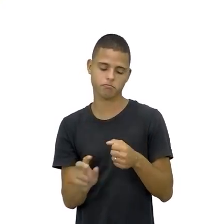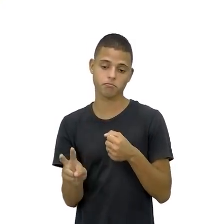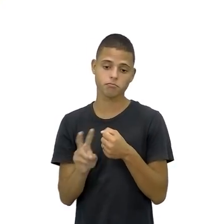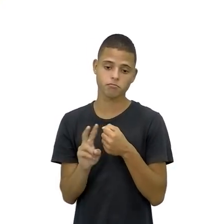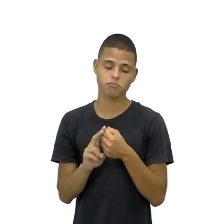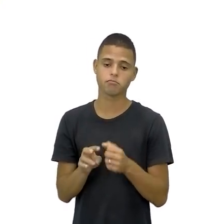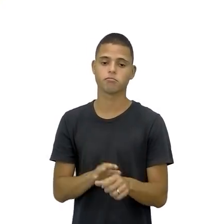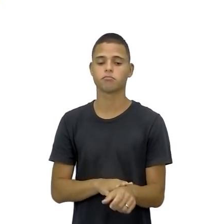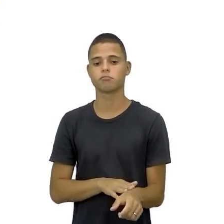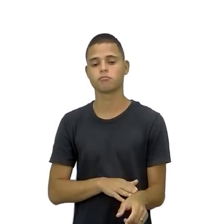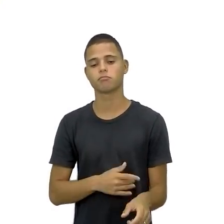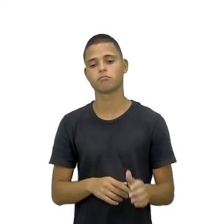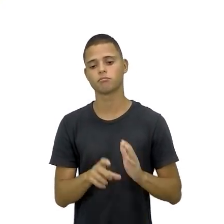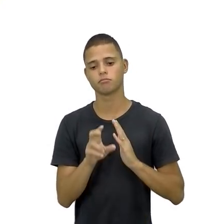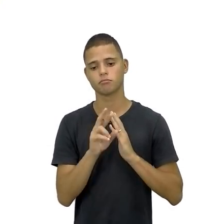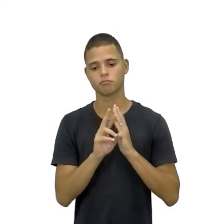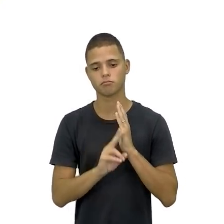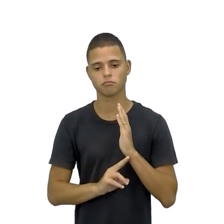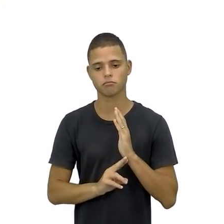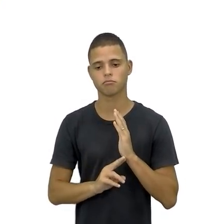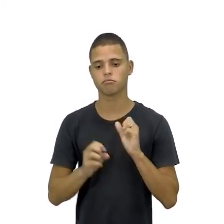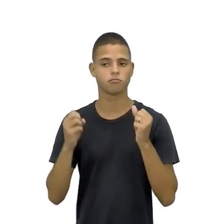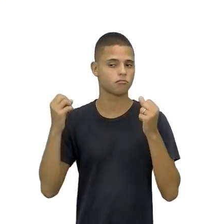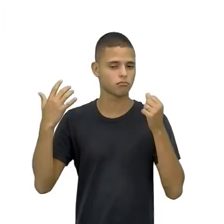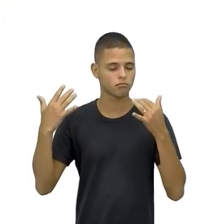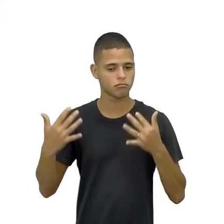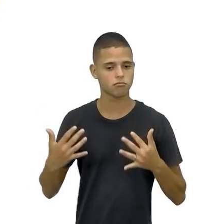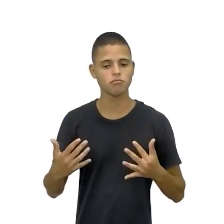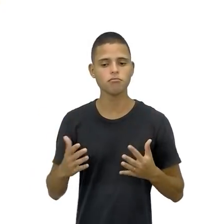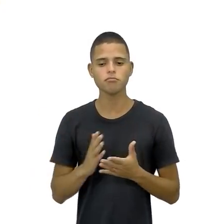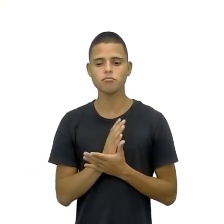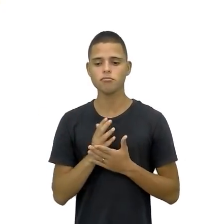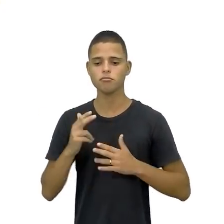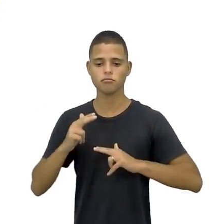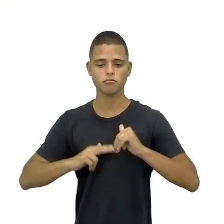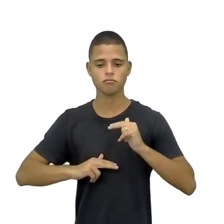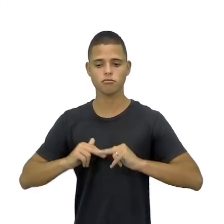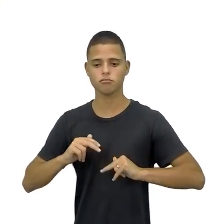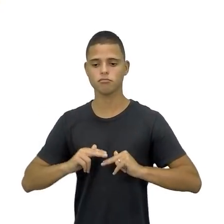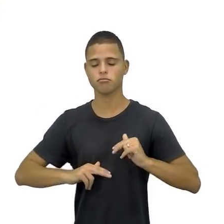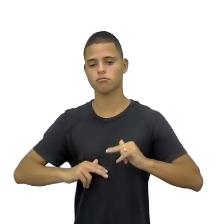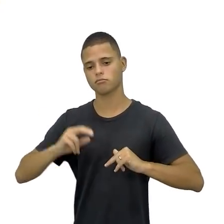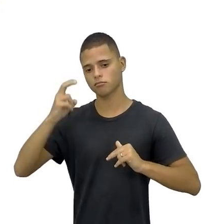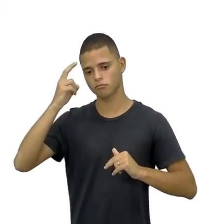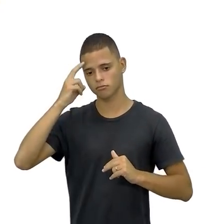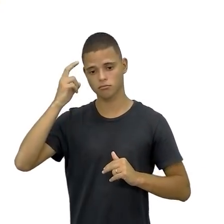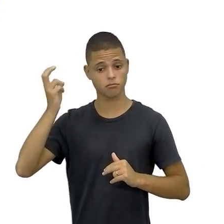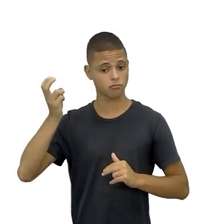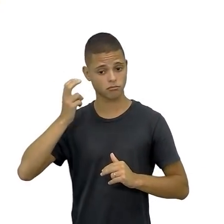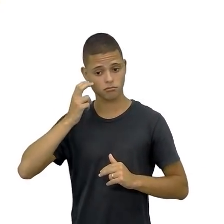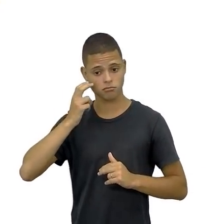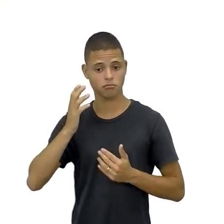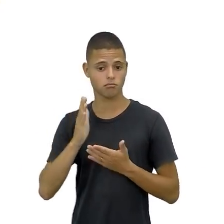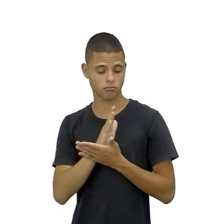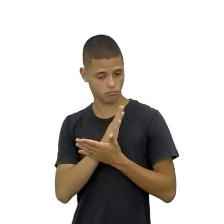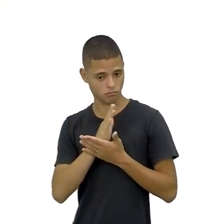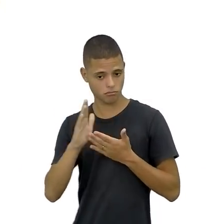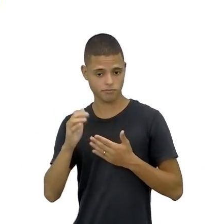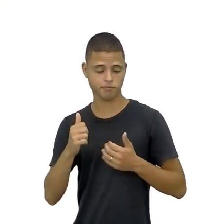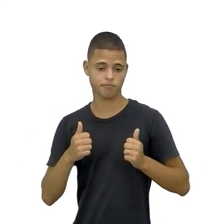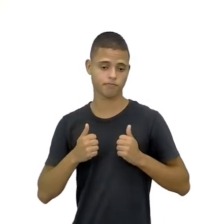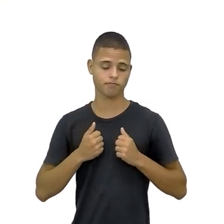professor ou para a sala, né? O seu produto, o seu artefato cultural, como diz alguns autores, né? Como ele